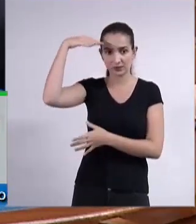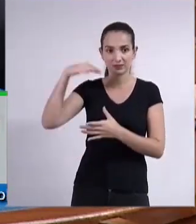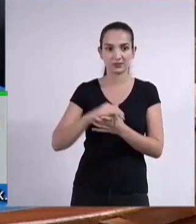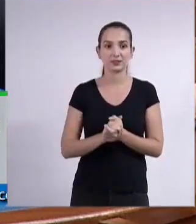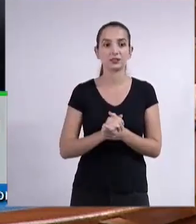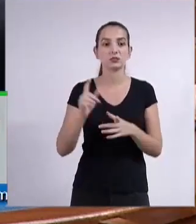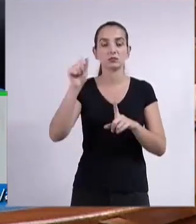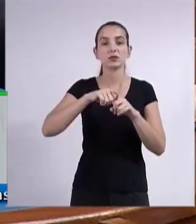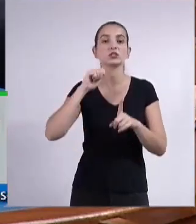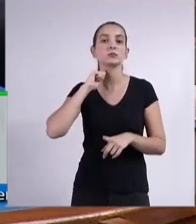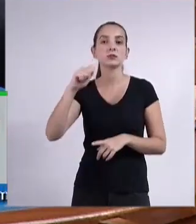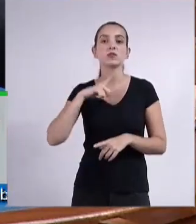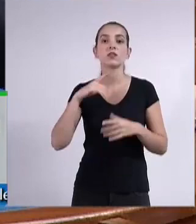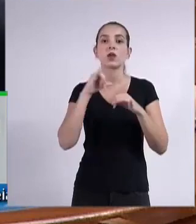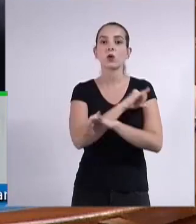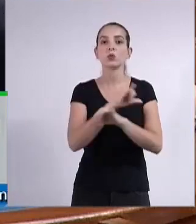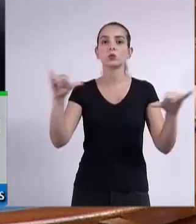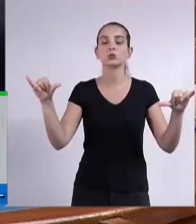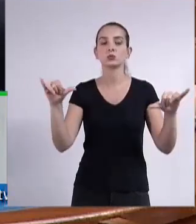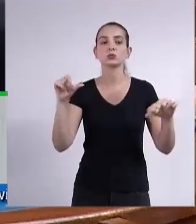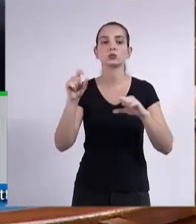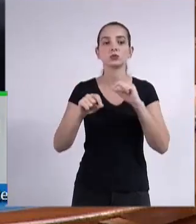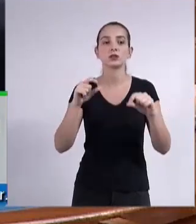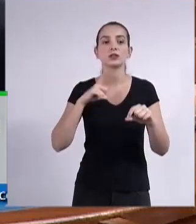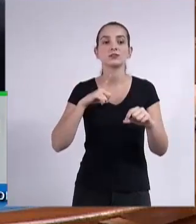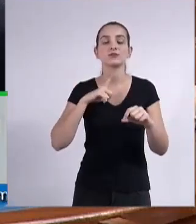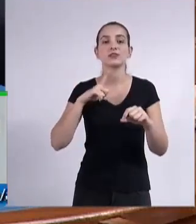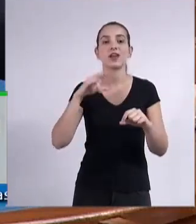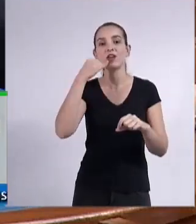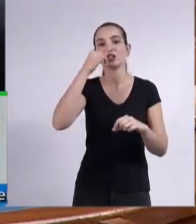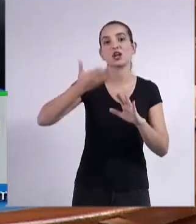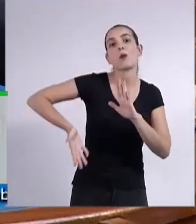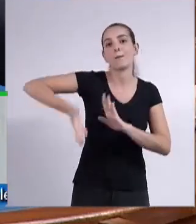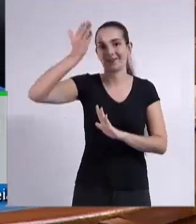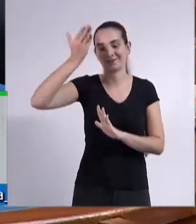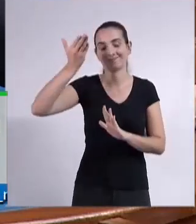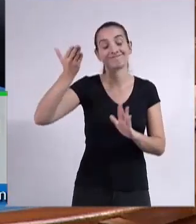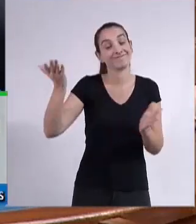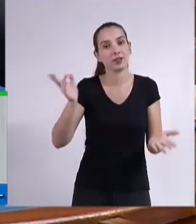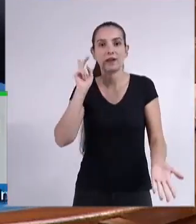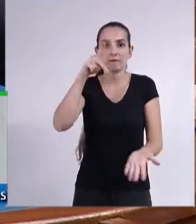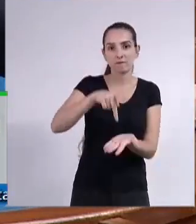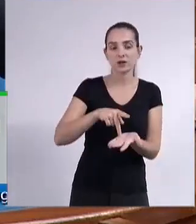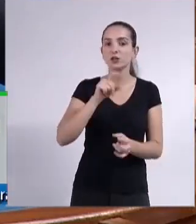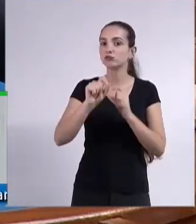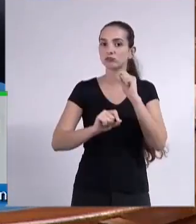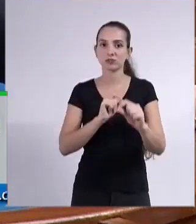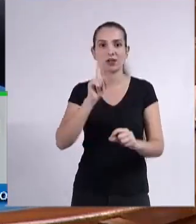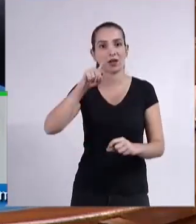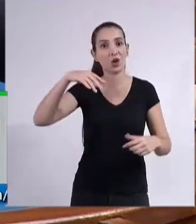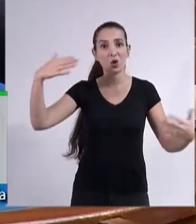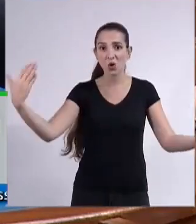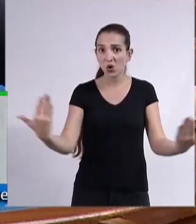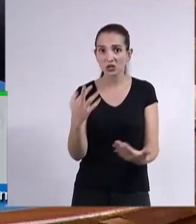abril agora, o anúncio da alta de energia. E, na verdade, isso é uma coisa, hoje o